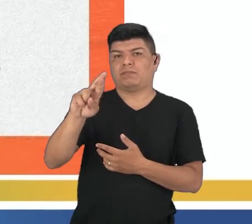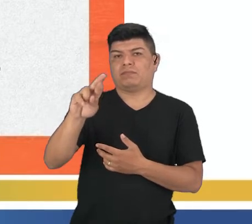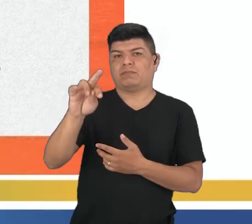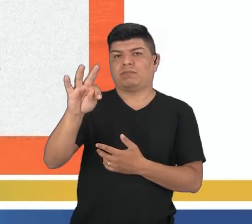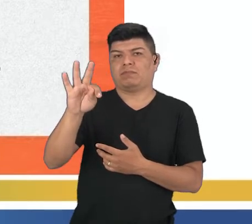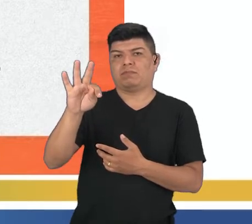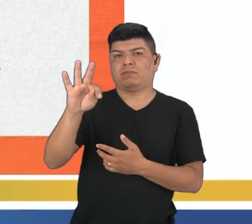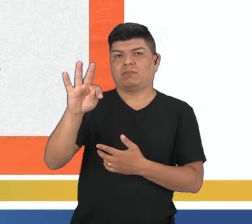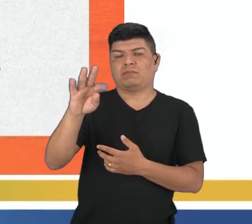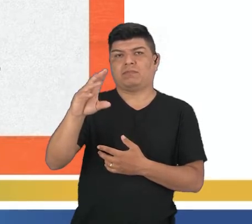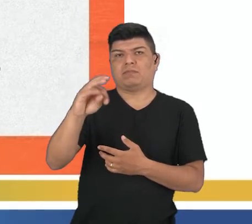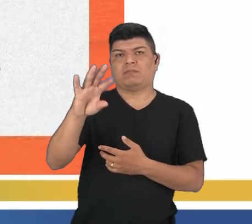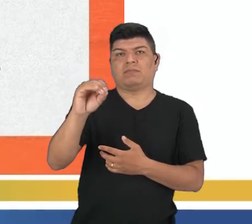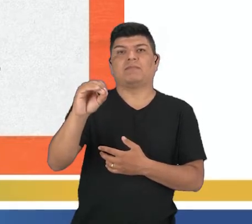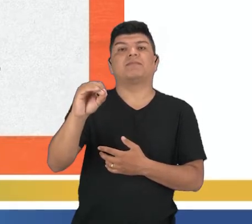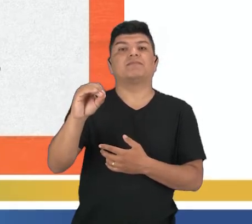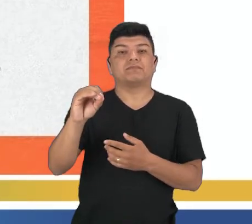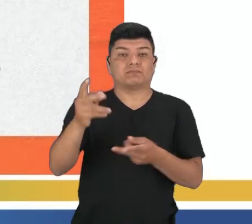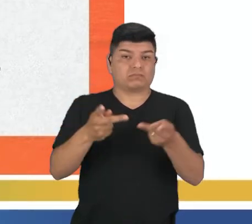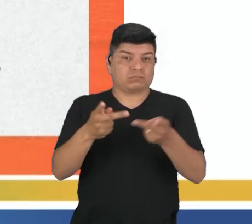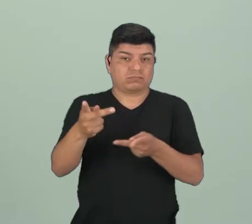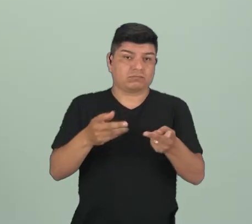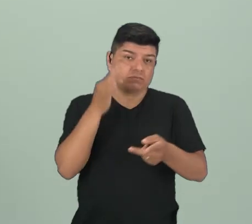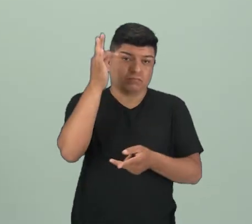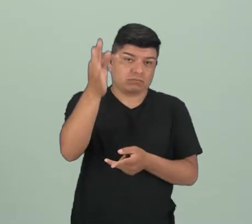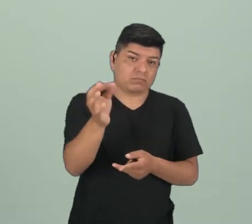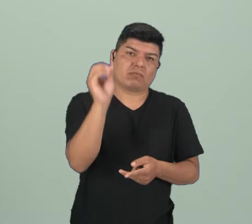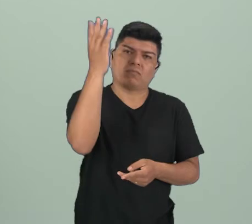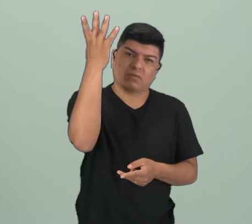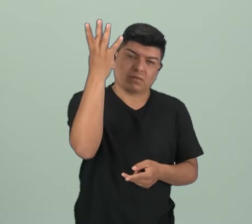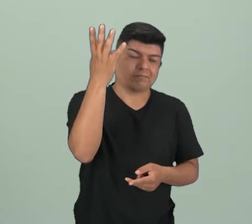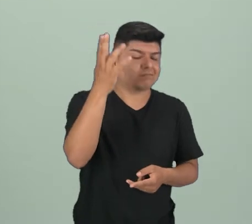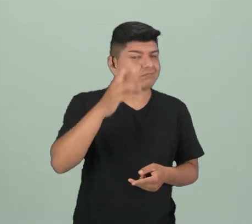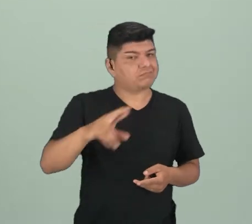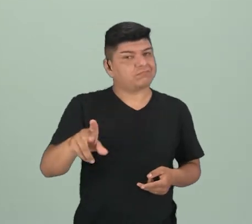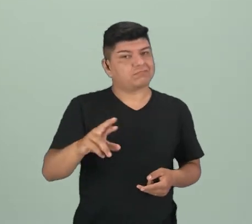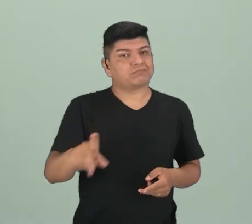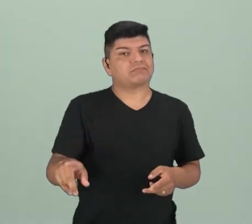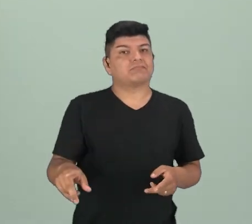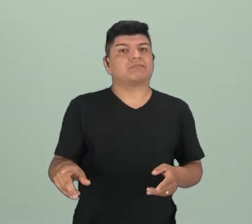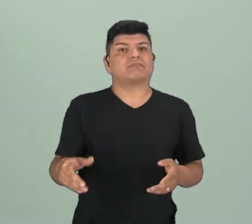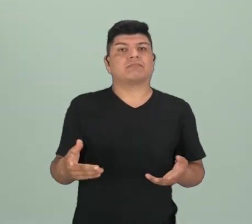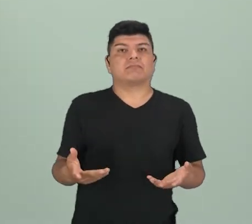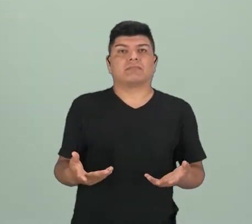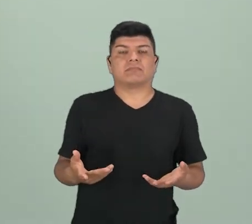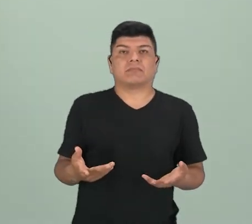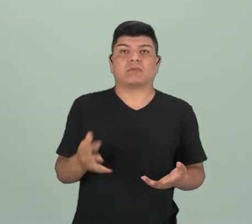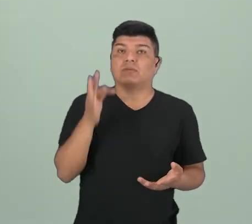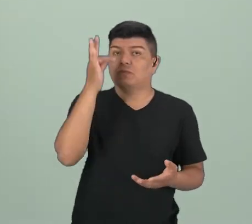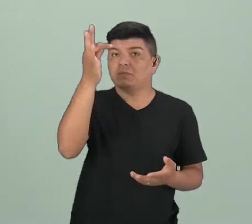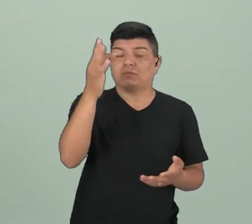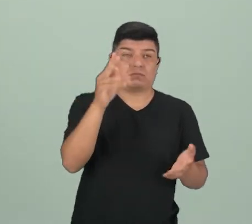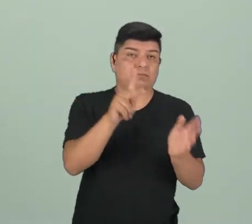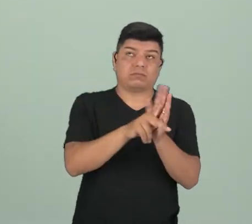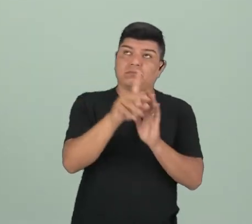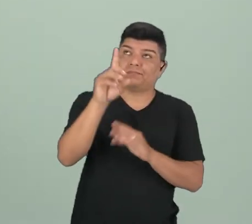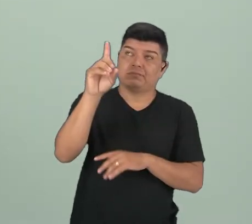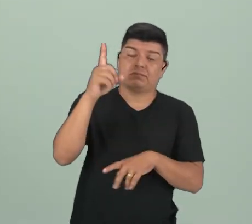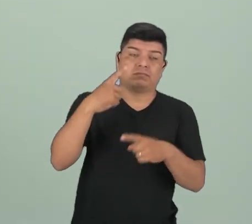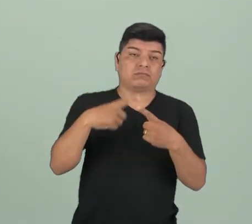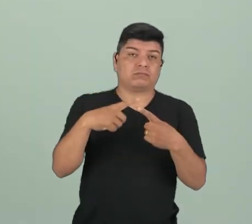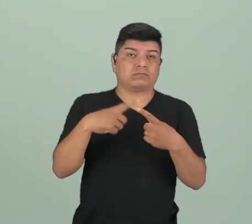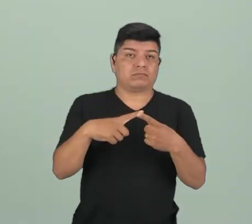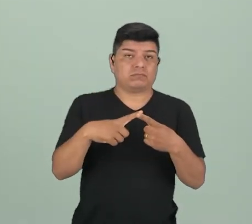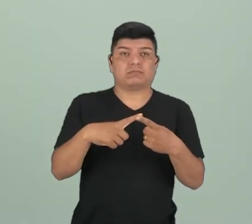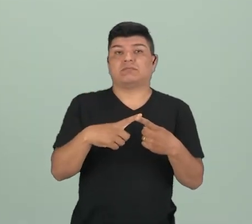ação suposta, né? Quando eu planejo algo para o futuro, não quer dizer que vai acontecer, né? Muitas pessoas falam assim, o futuro pertence a Deus, porque é isso mesmo, galera.